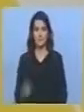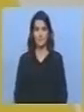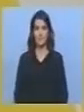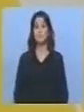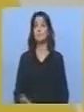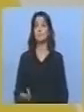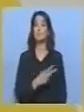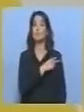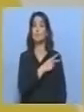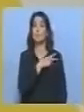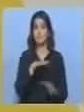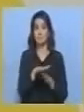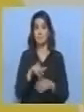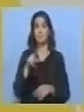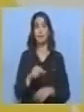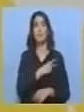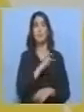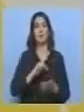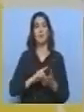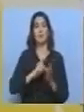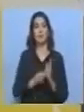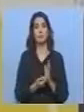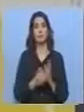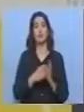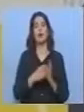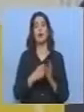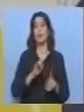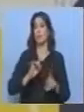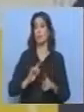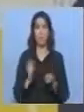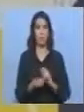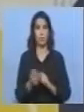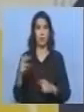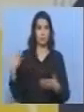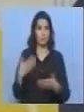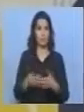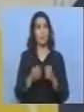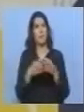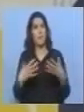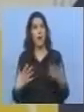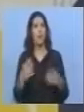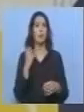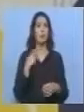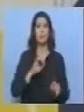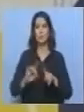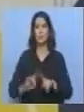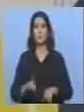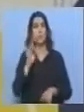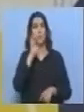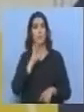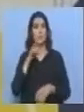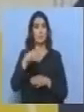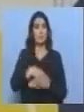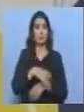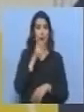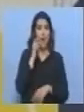das universidades e politécnicos mudou muito nestas décadas. Aumentaram e diversificaram os cursos. Há mais mulheres estudantes do